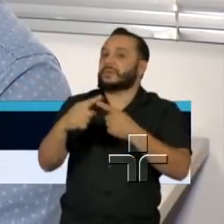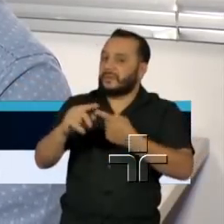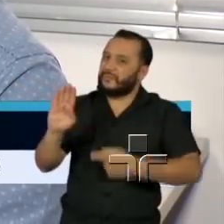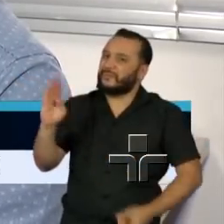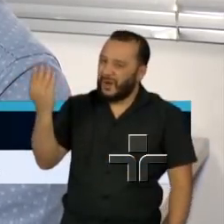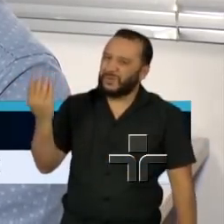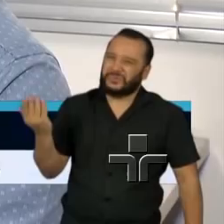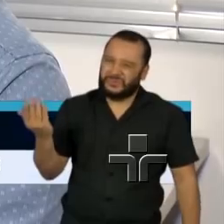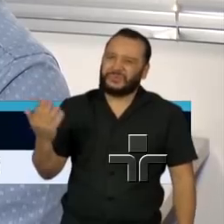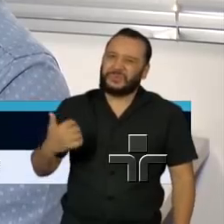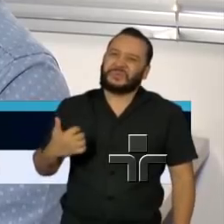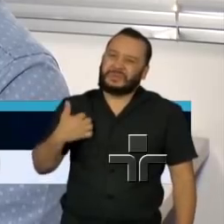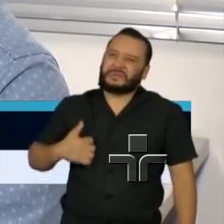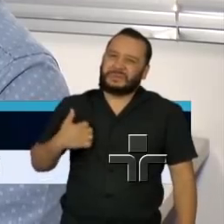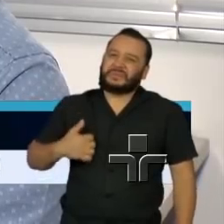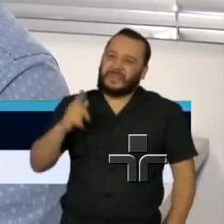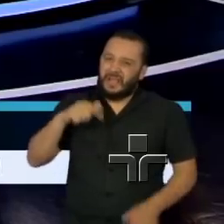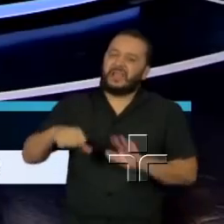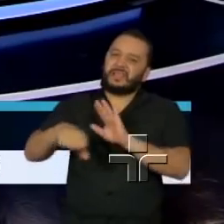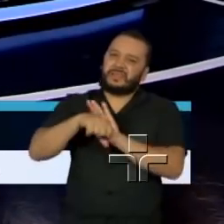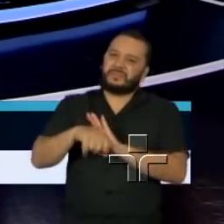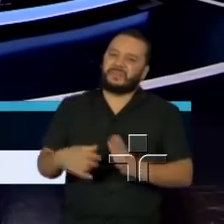o seu perfil também é crime.